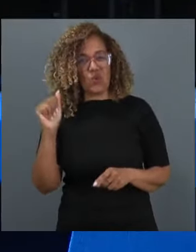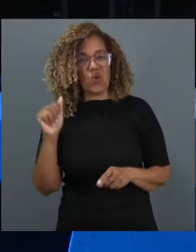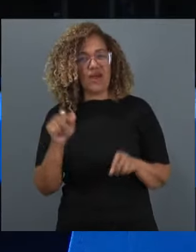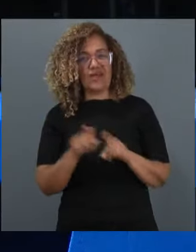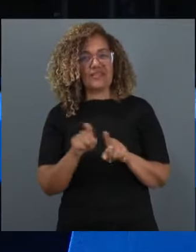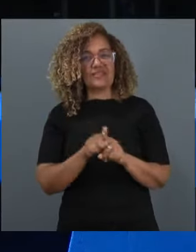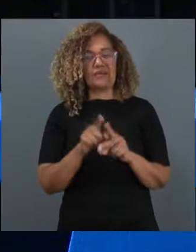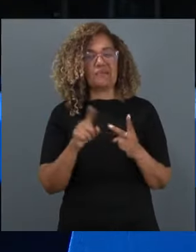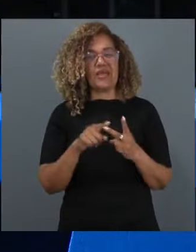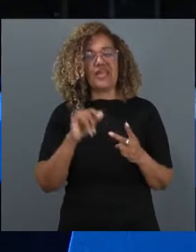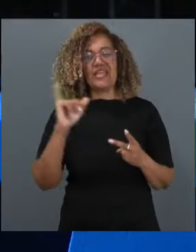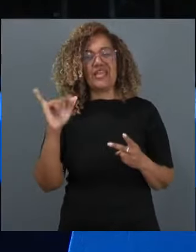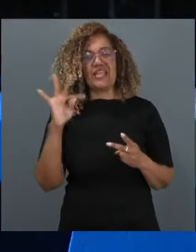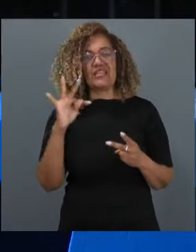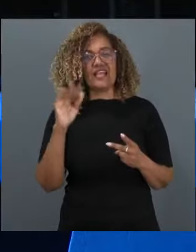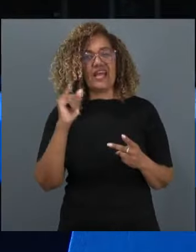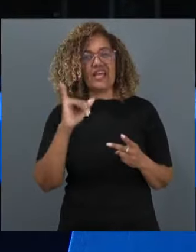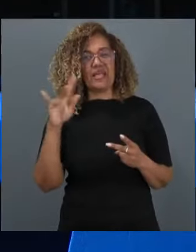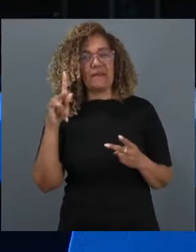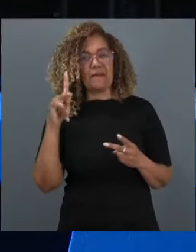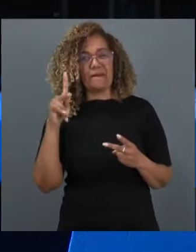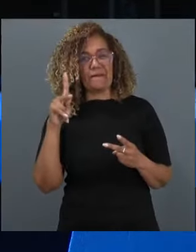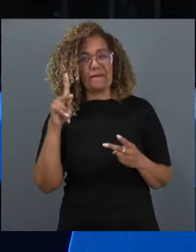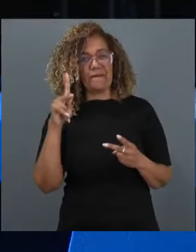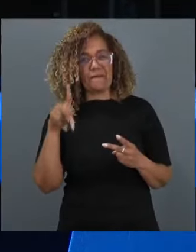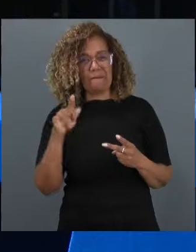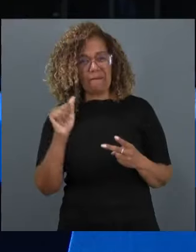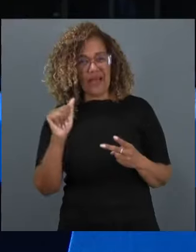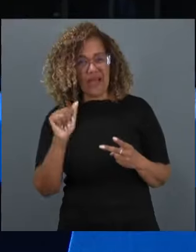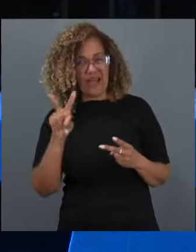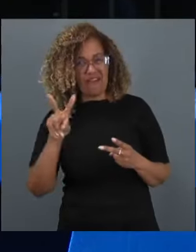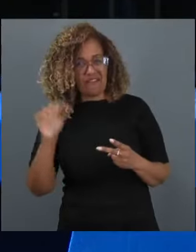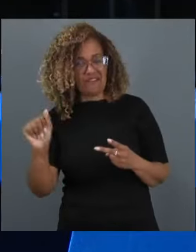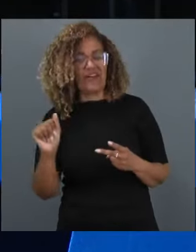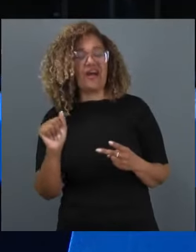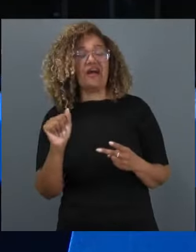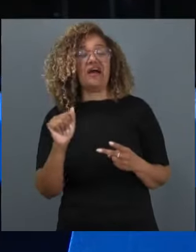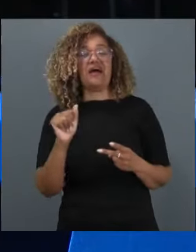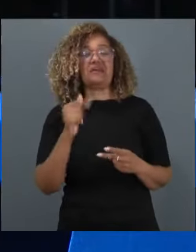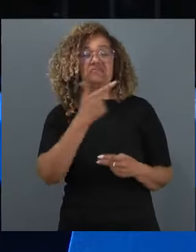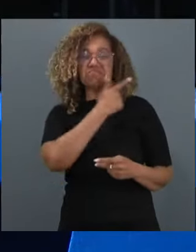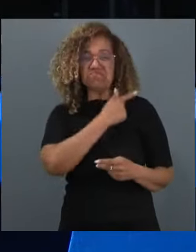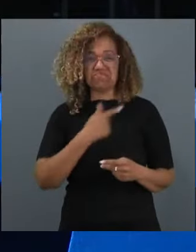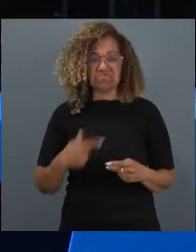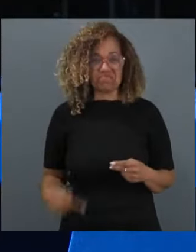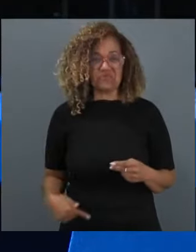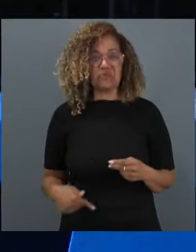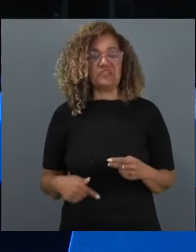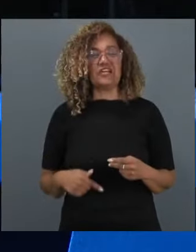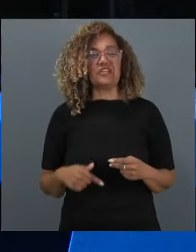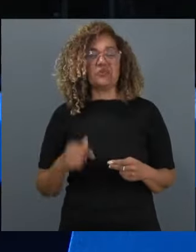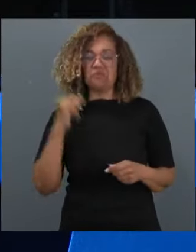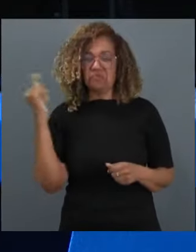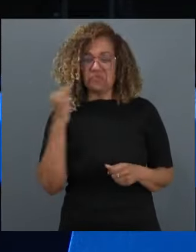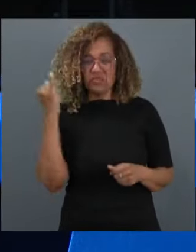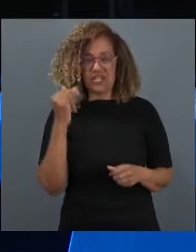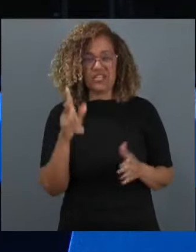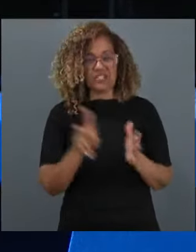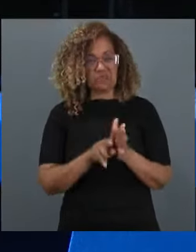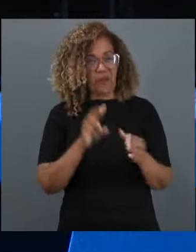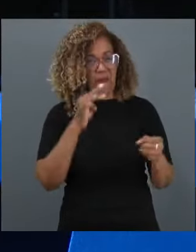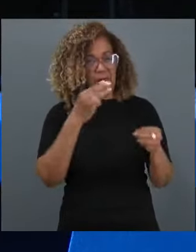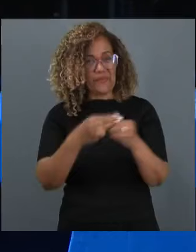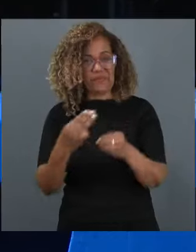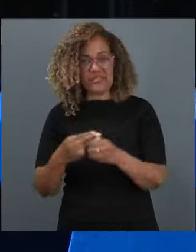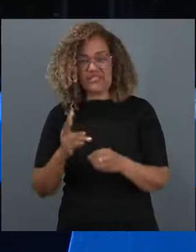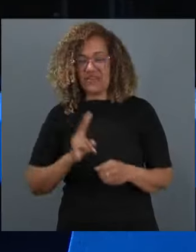de Itaipava do Grajaú. Esses dois prefeitos têm feito aí uma grande gestão, parceiros do municipalismo, sempre